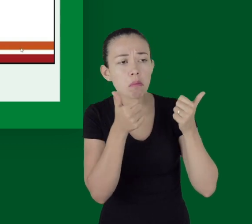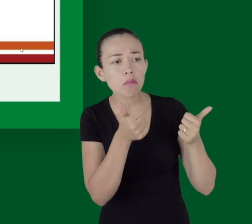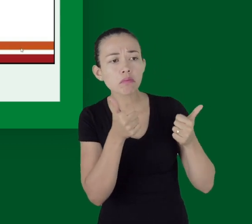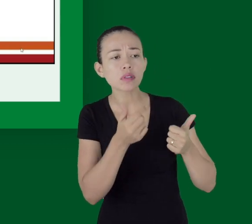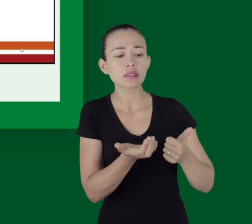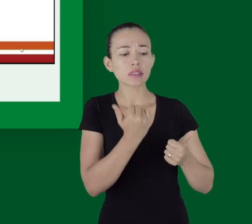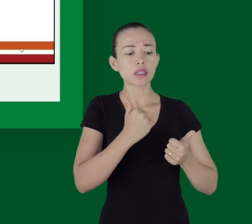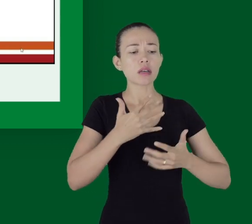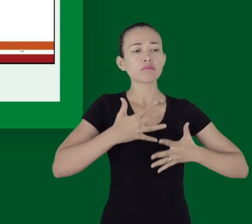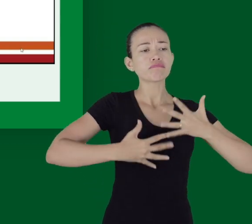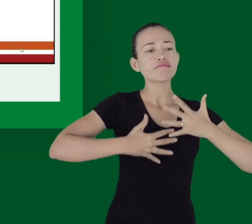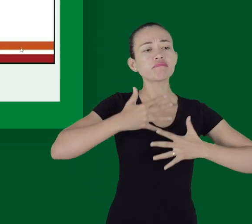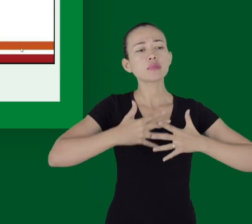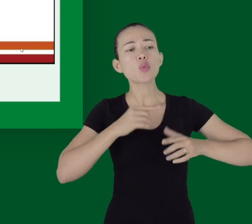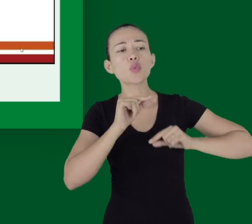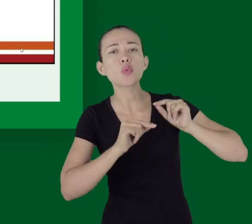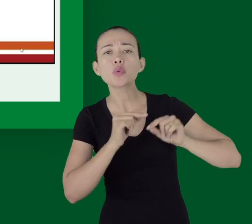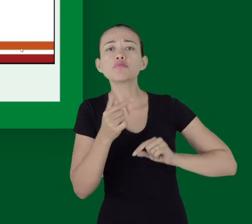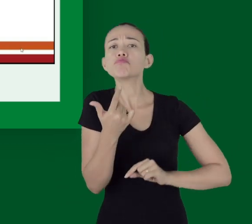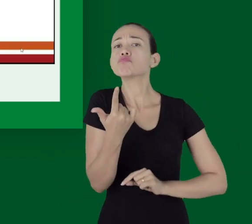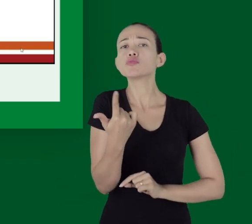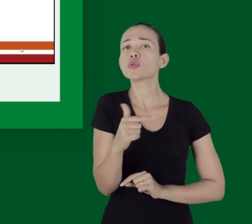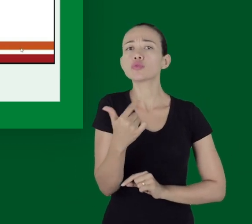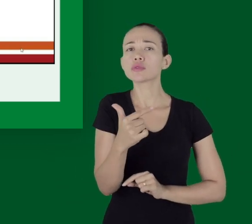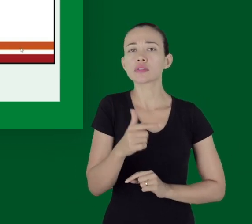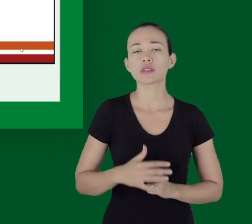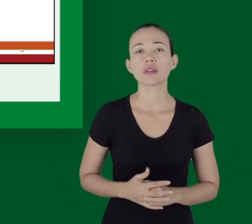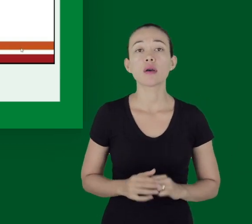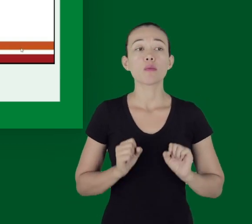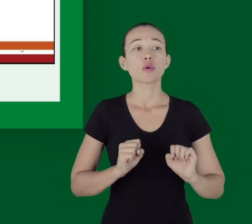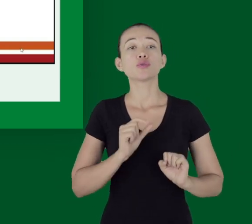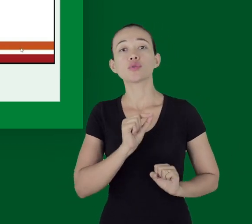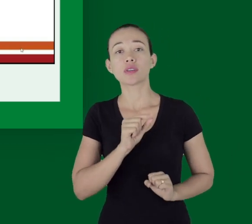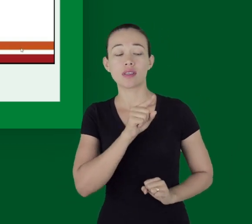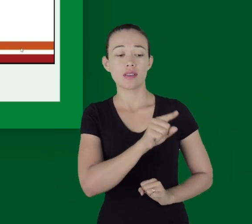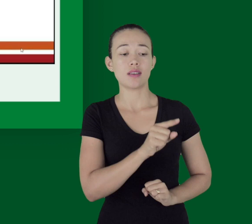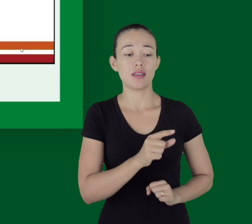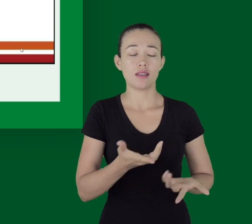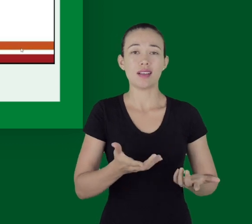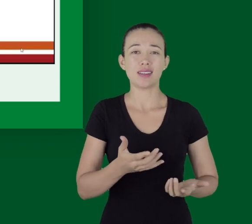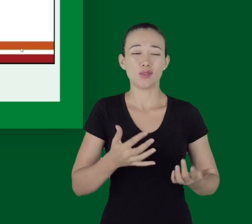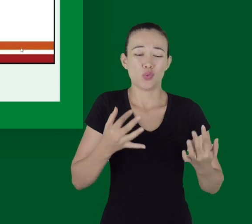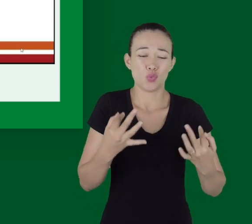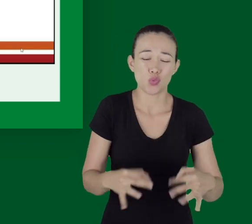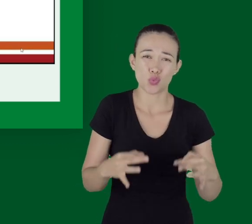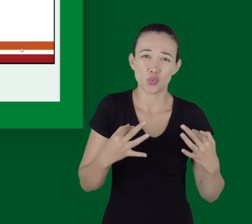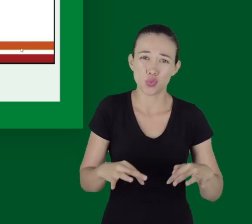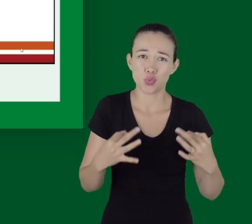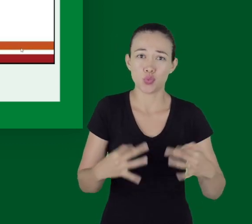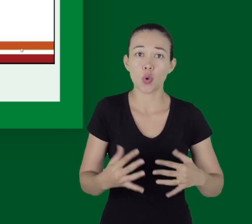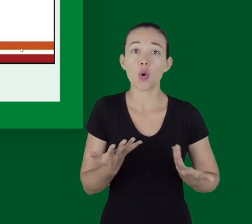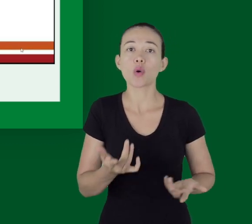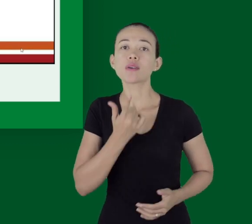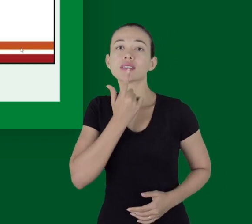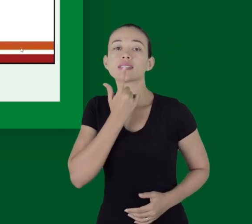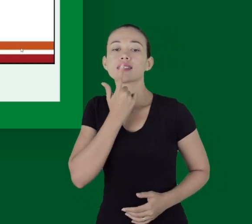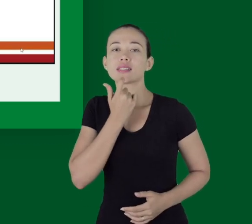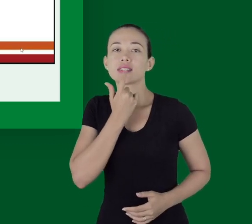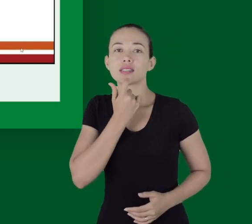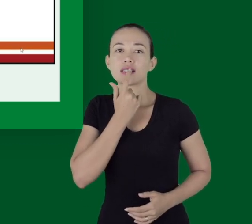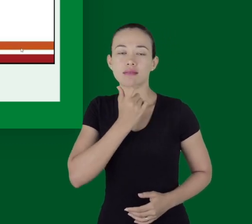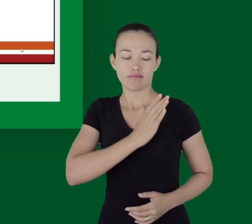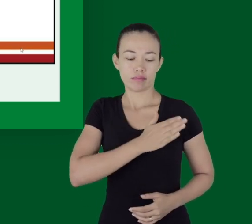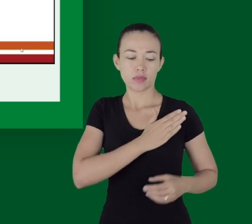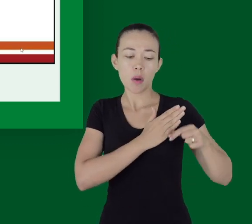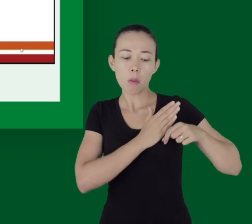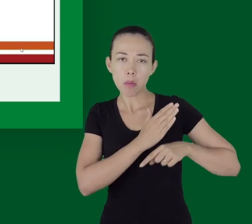processo da isquemia mesmo cardíaca, né? Que é o possível caso nosso, né? Então, a